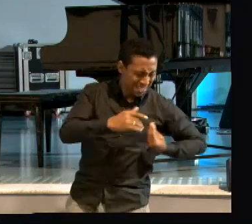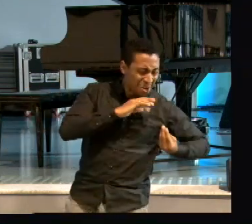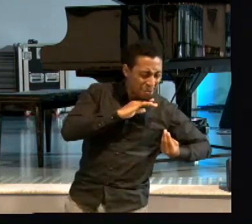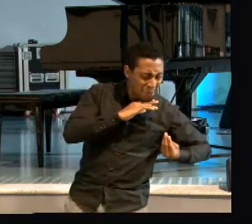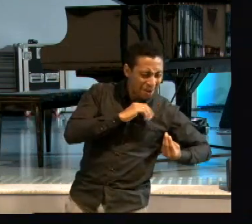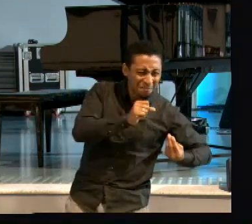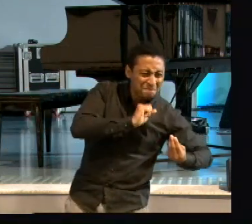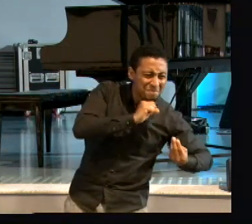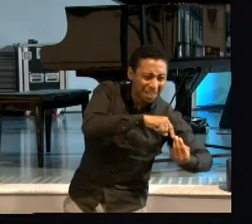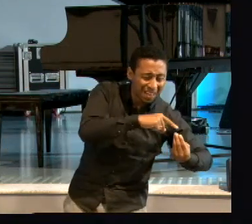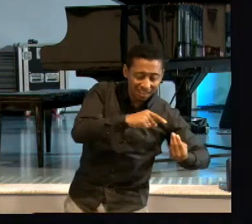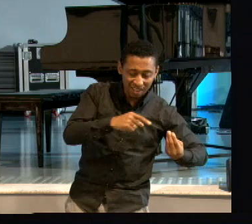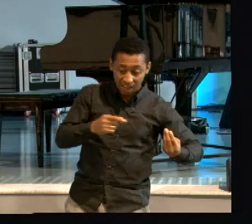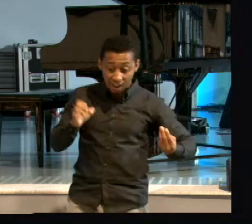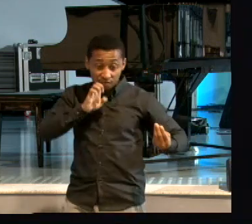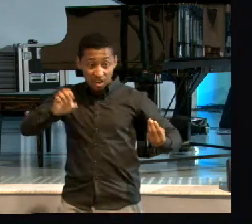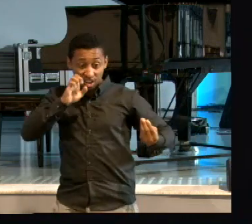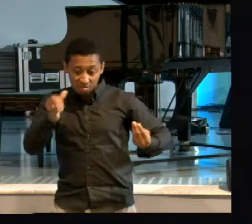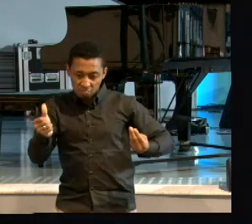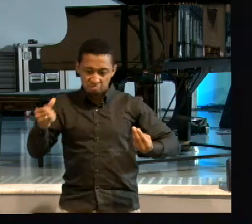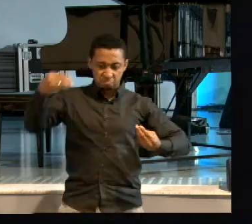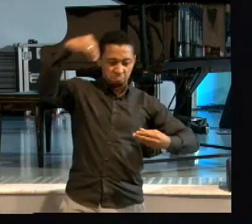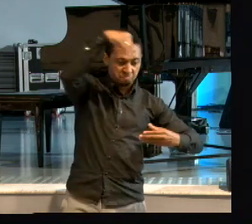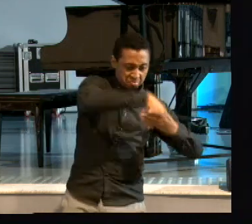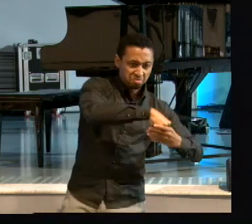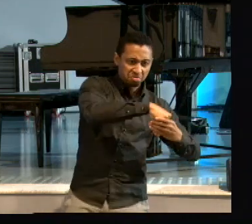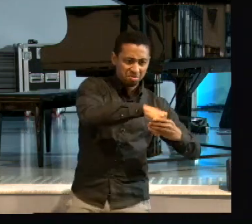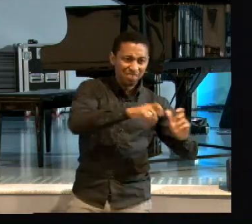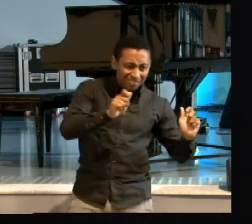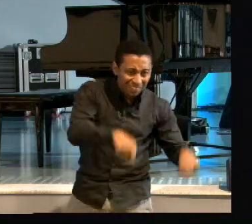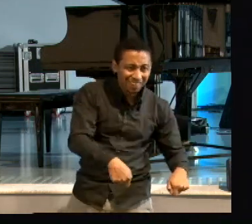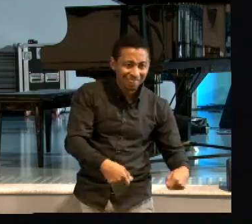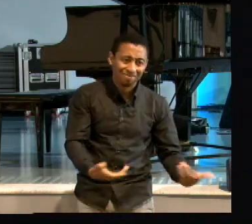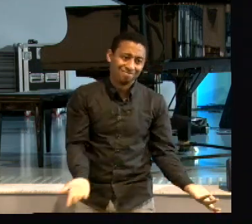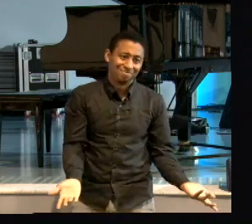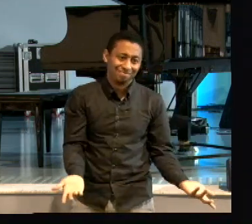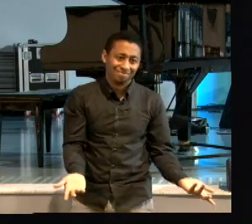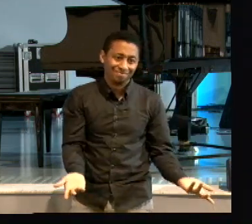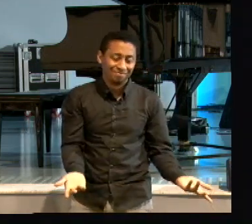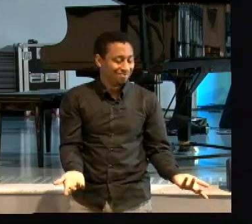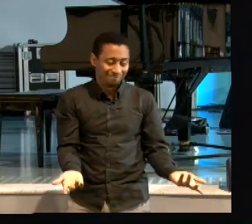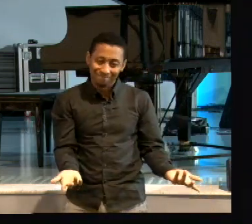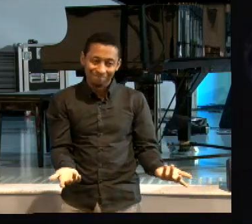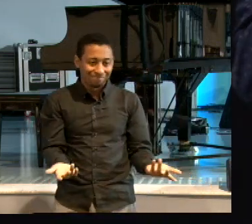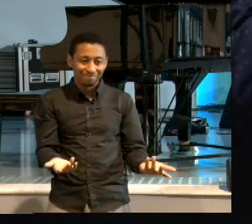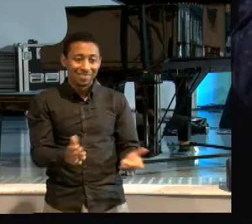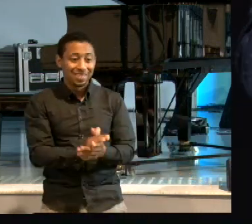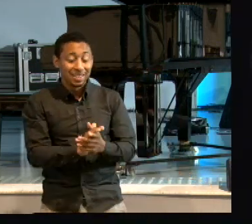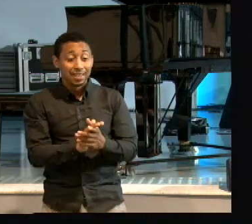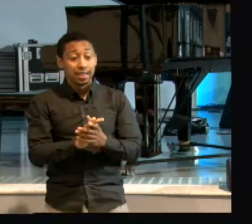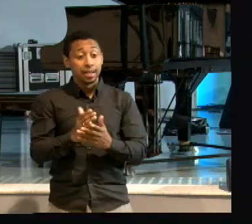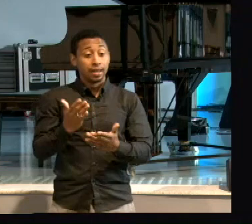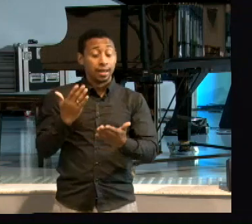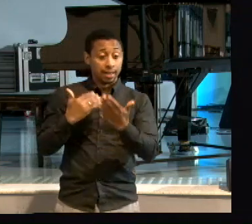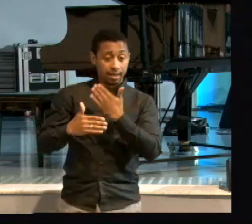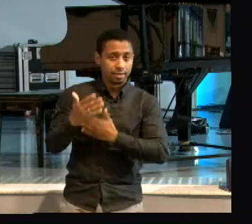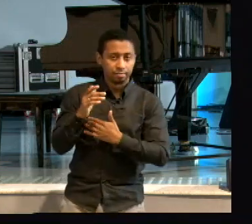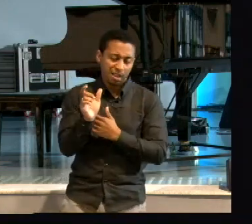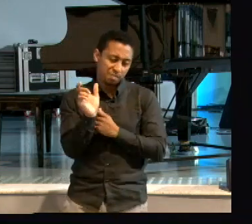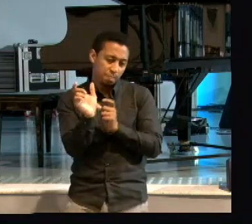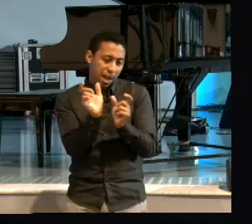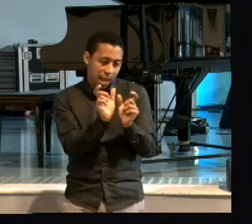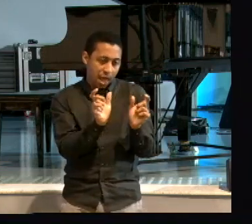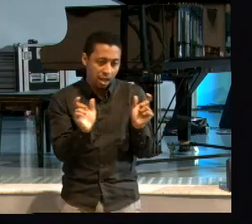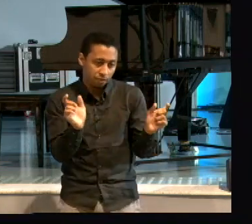A diferença entre vinho novo e vinho velho se deve ao fato de que o grego não tinha palavras